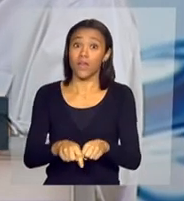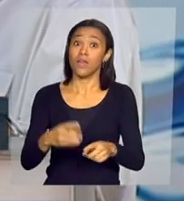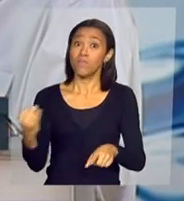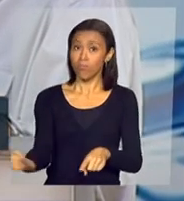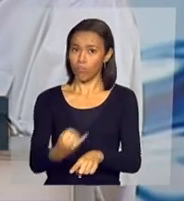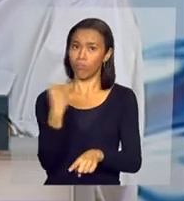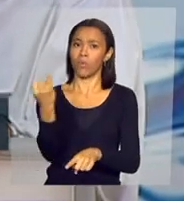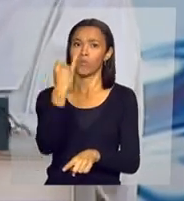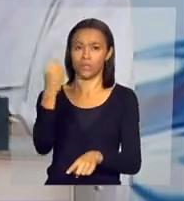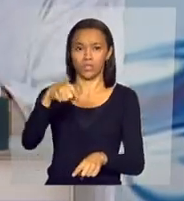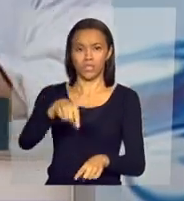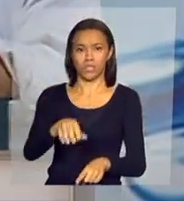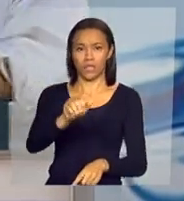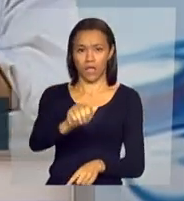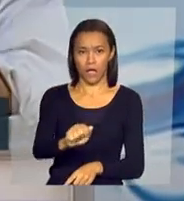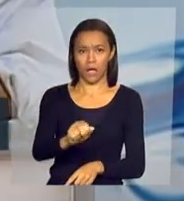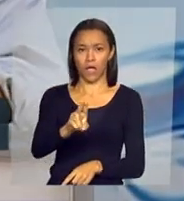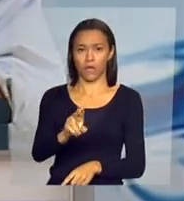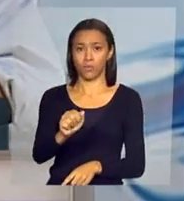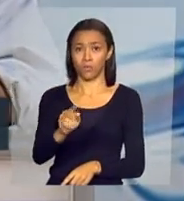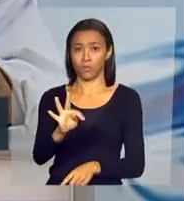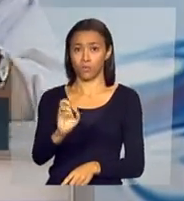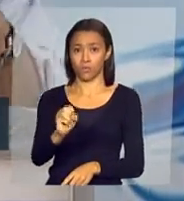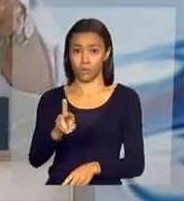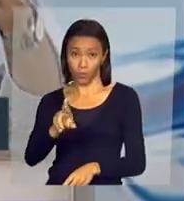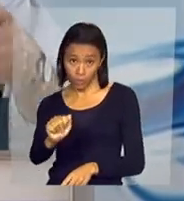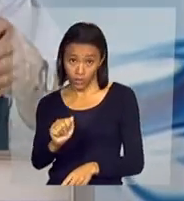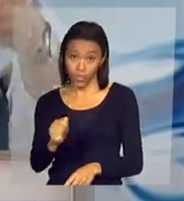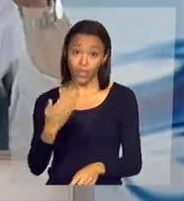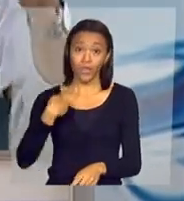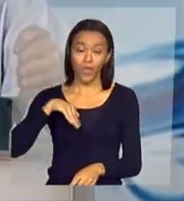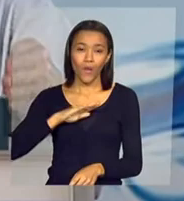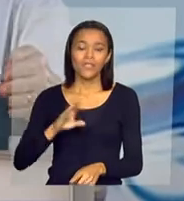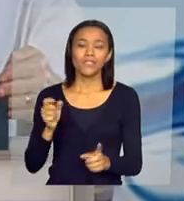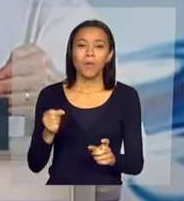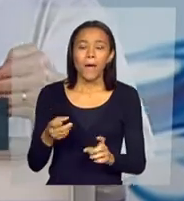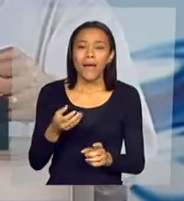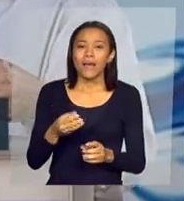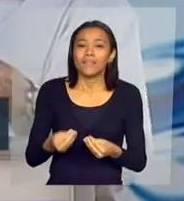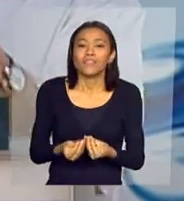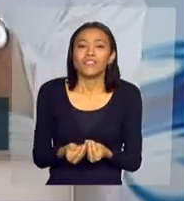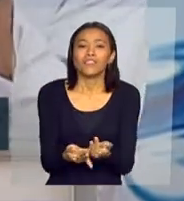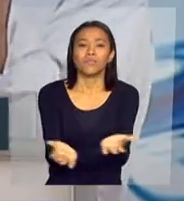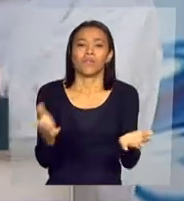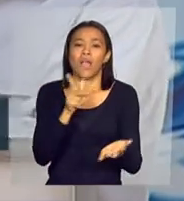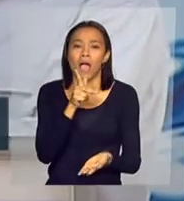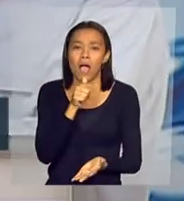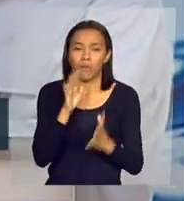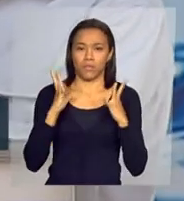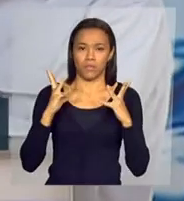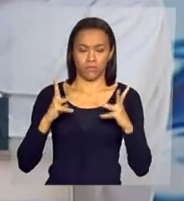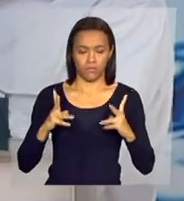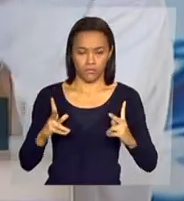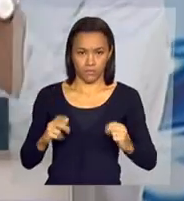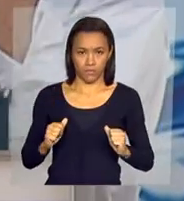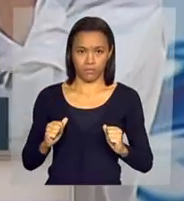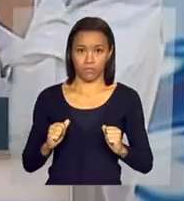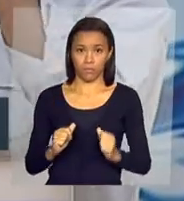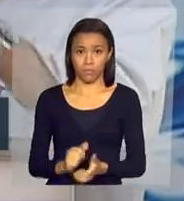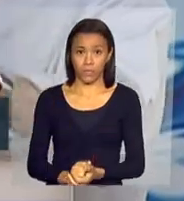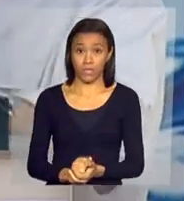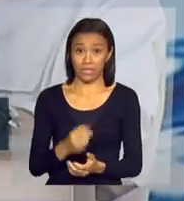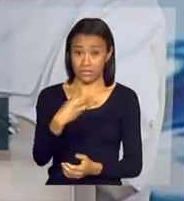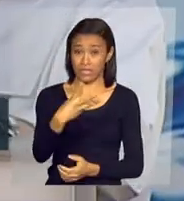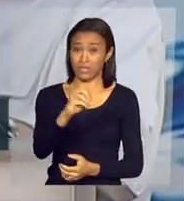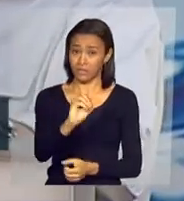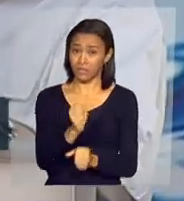adutora, porque estamos próximos a levar água de qualidade tratada durante